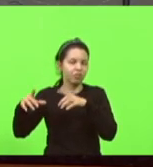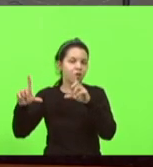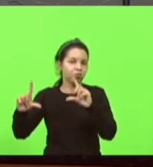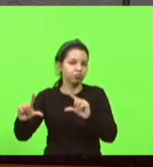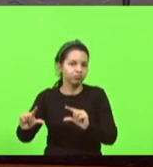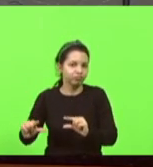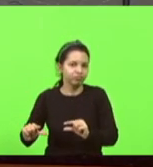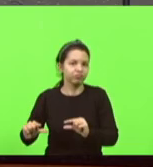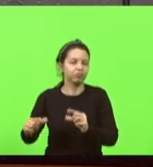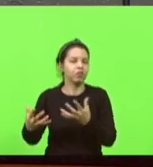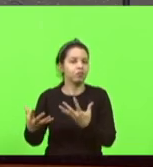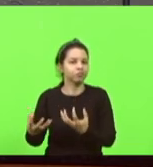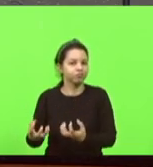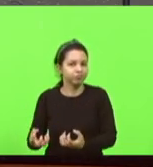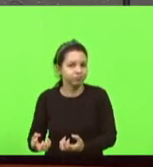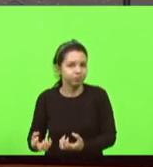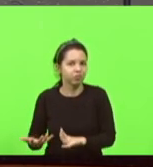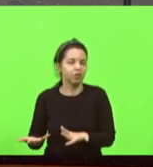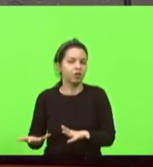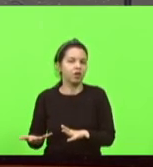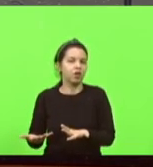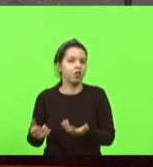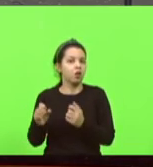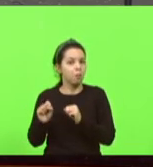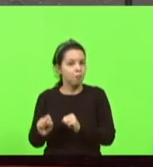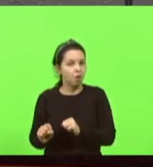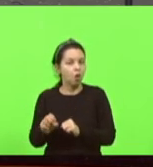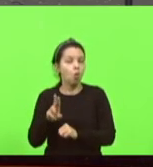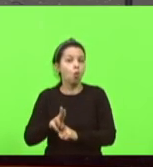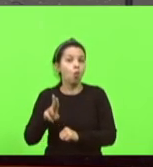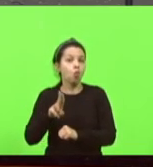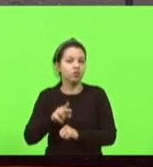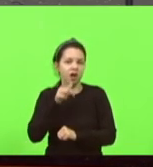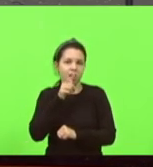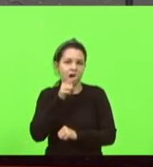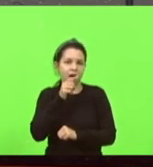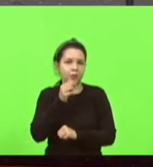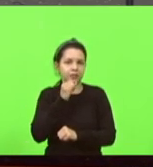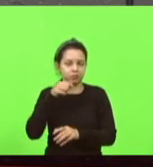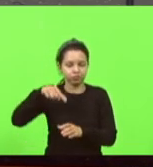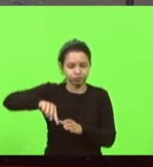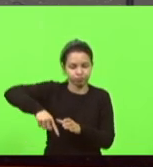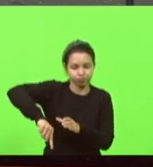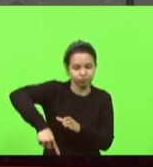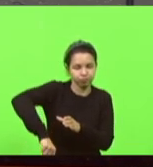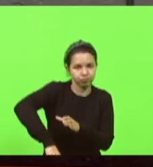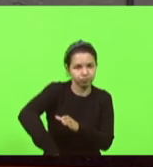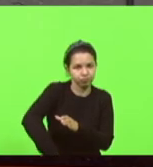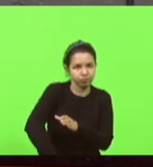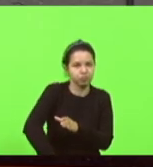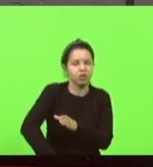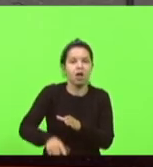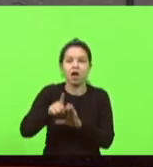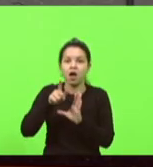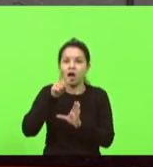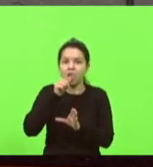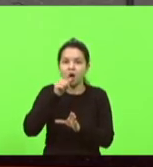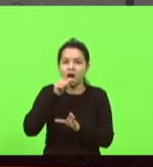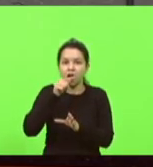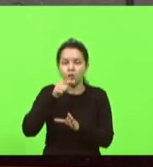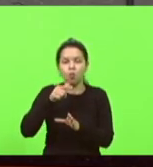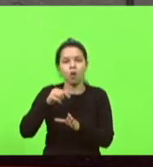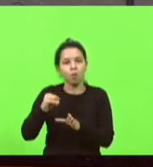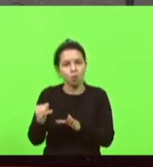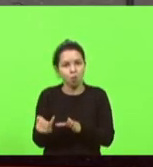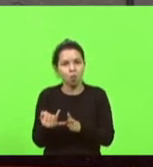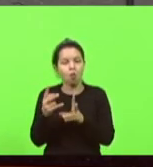água, seja subterrânea, por exemplo, um poço artesiano, ou o aproveitamento de água de um